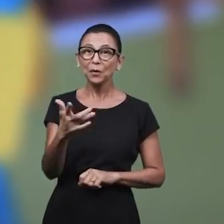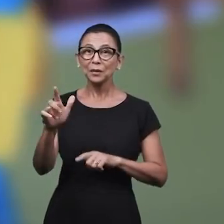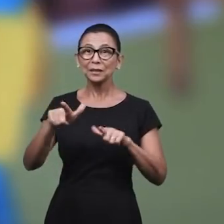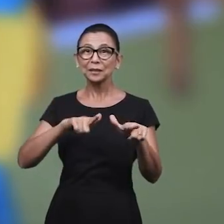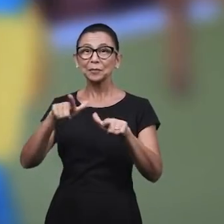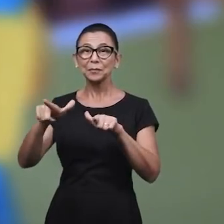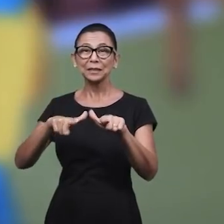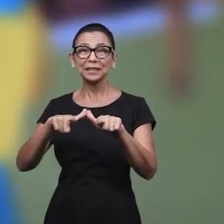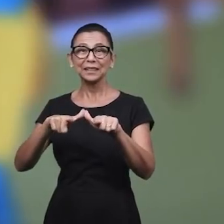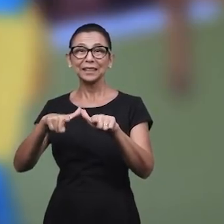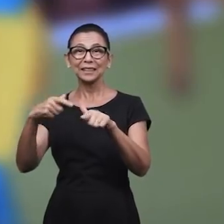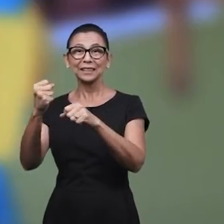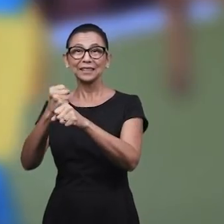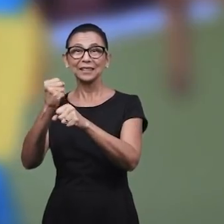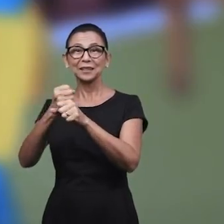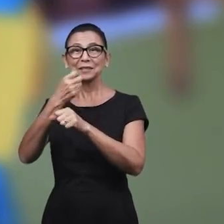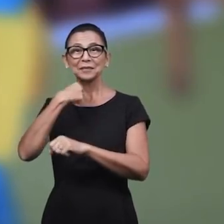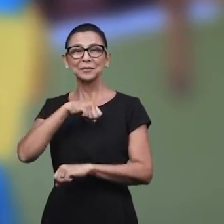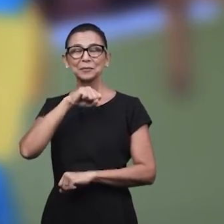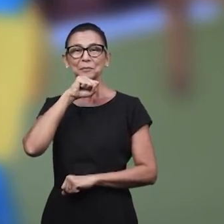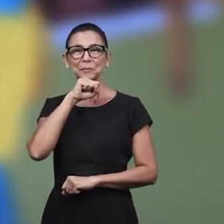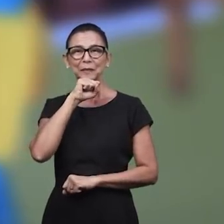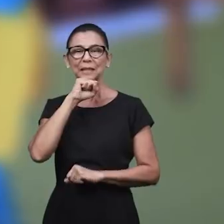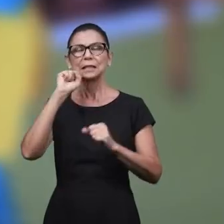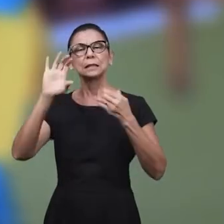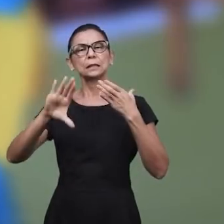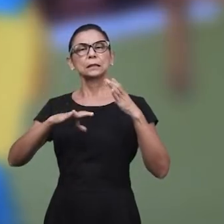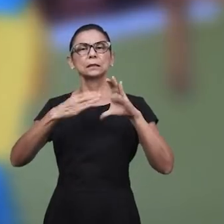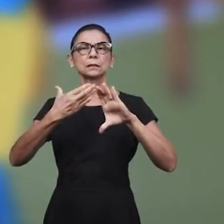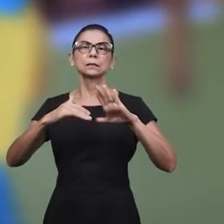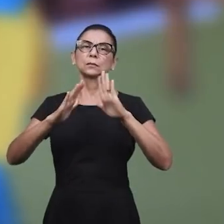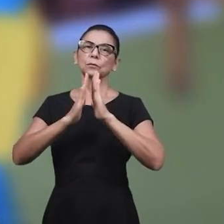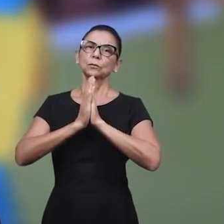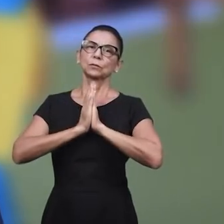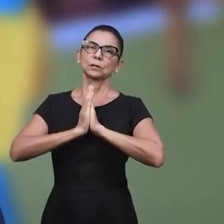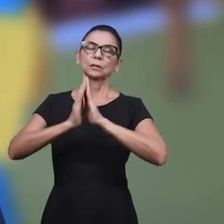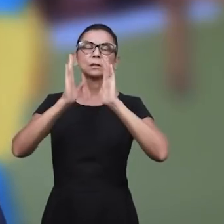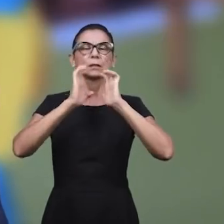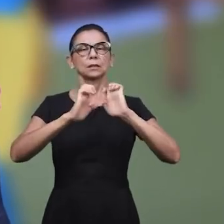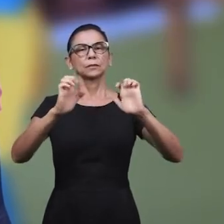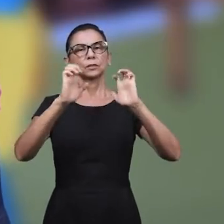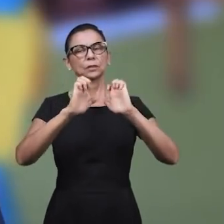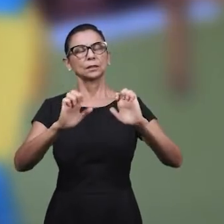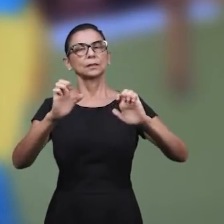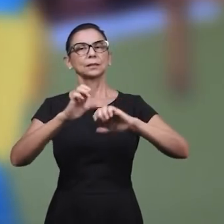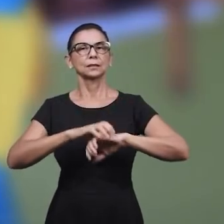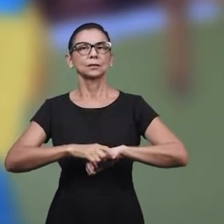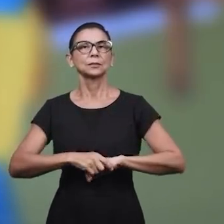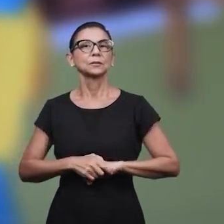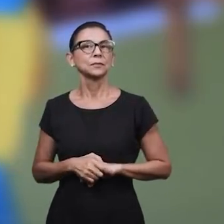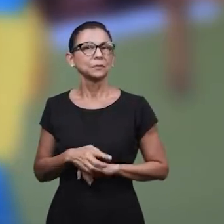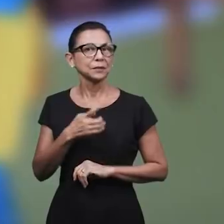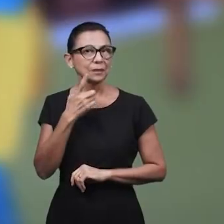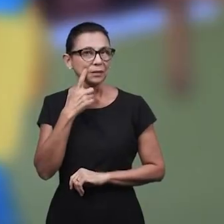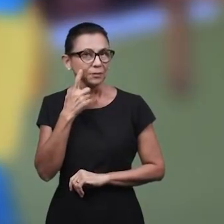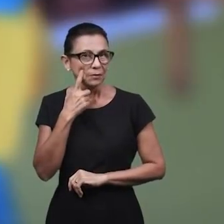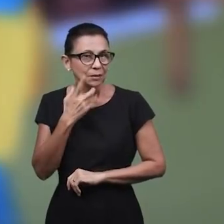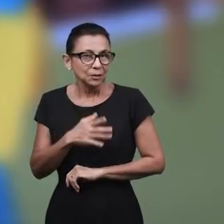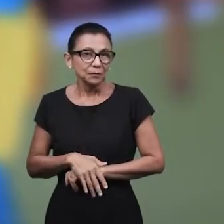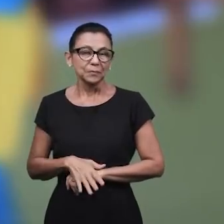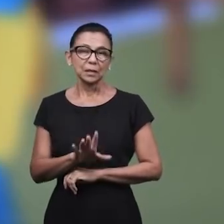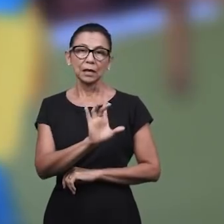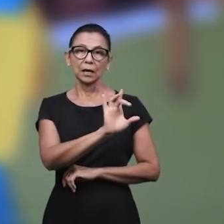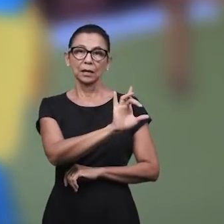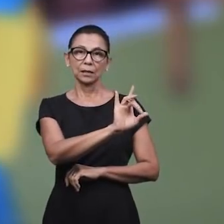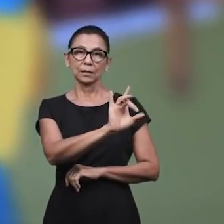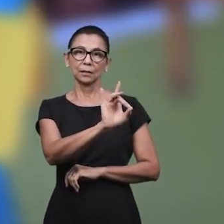evangelizando. Vocês viram que o chamado foi individual. Cada trabalhador poderia aceitar o